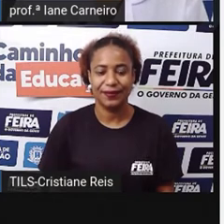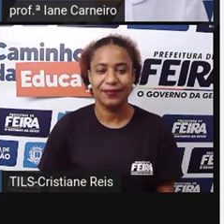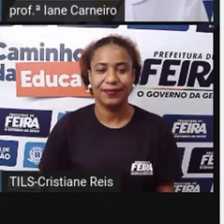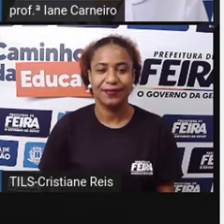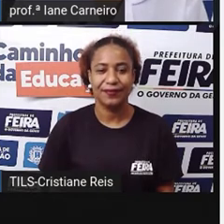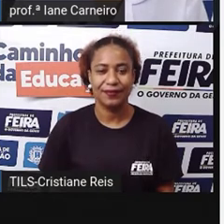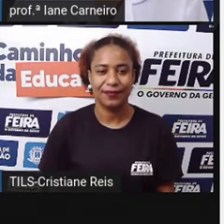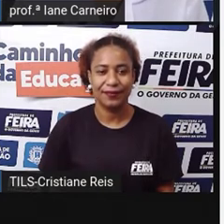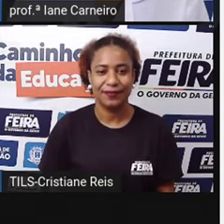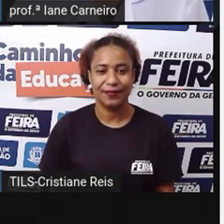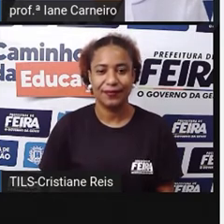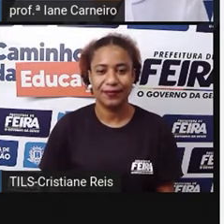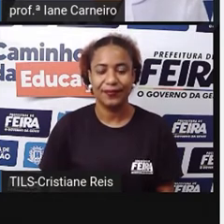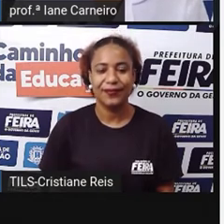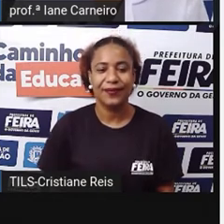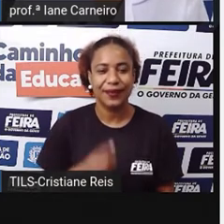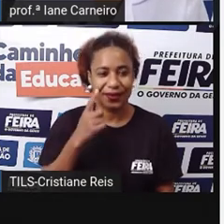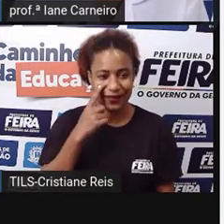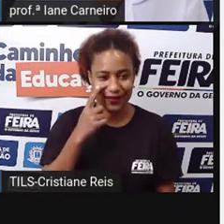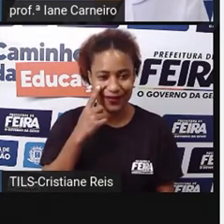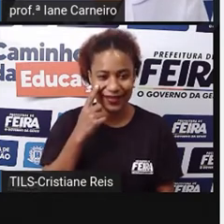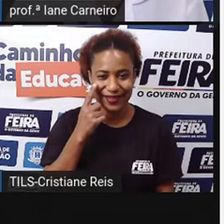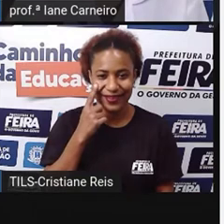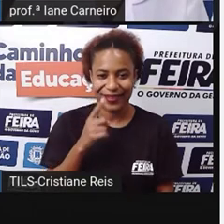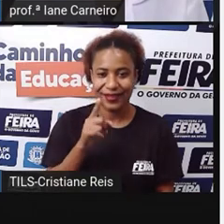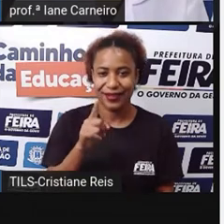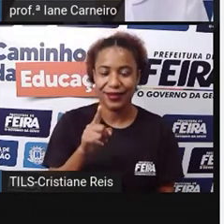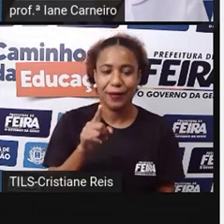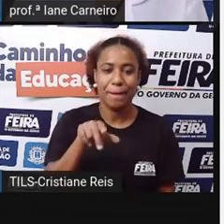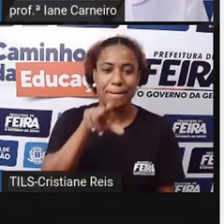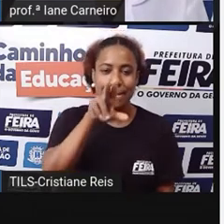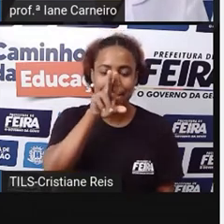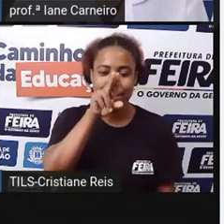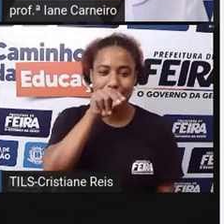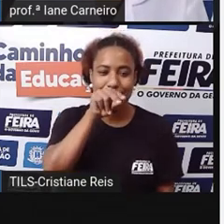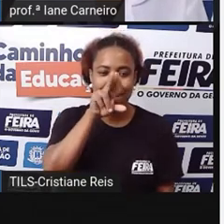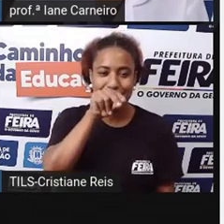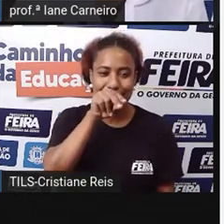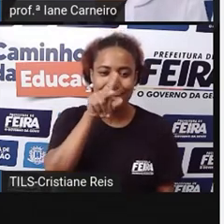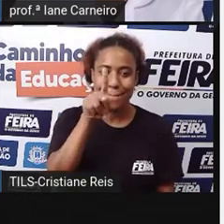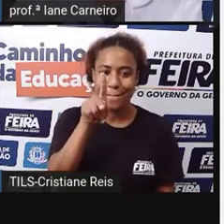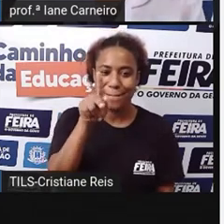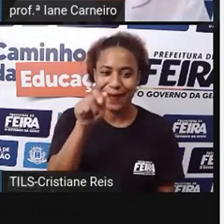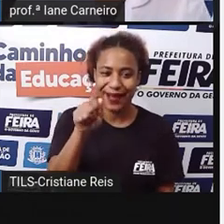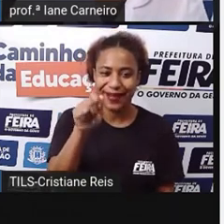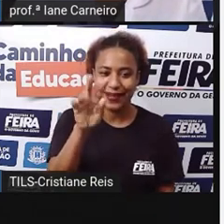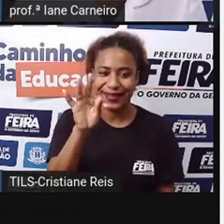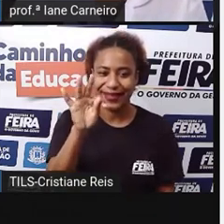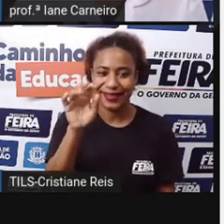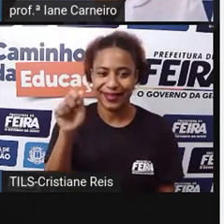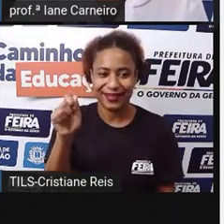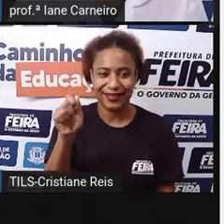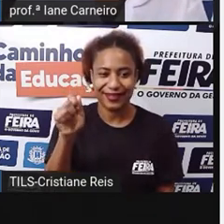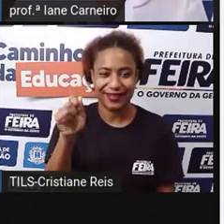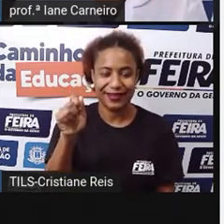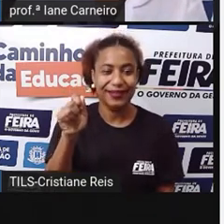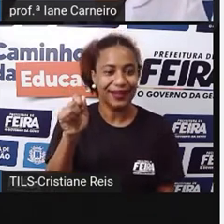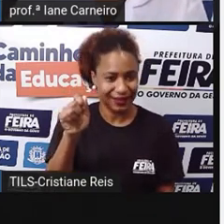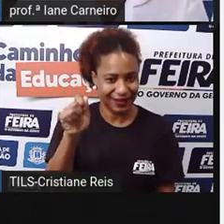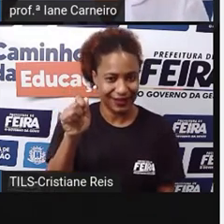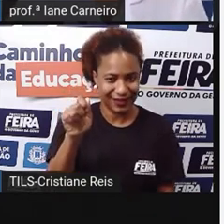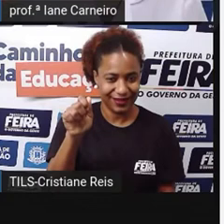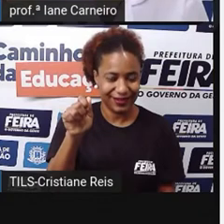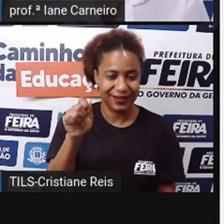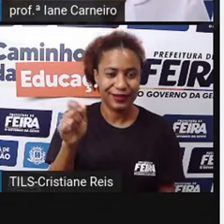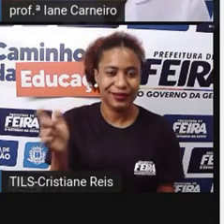Vamos lá para o próximo. Aqui está escrito, ó, pa, tá. Se eu inverter, qual é a palavra nova que eu vou formar?